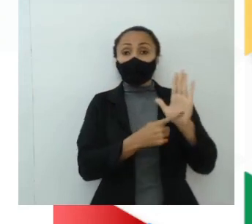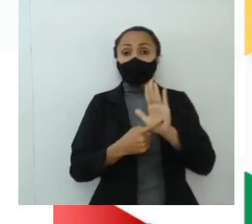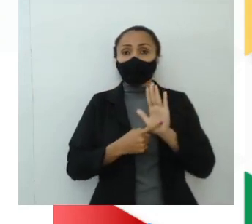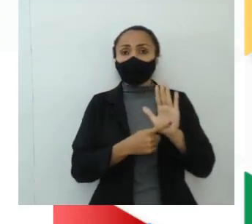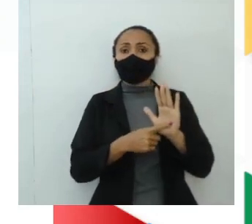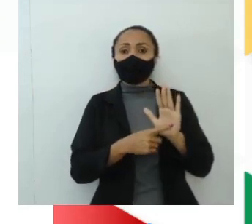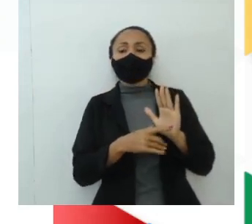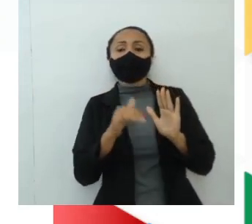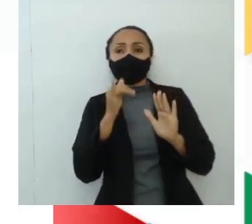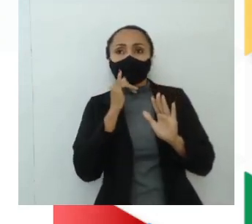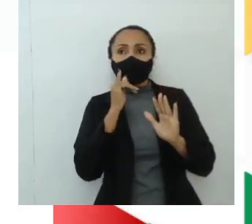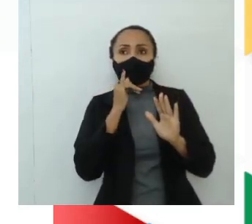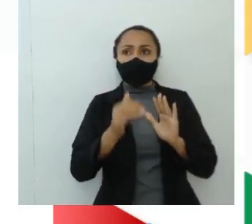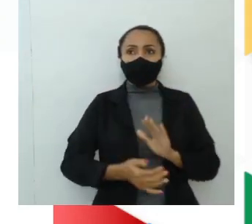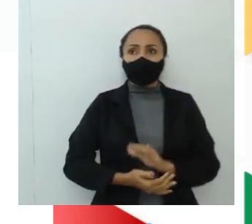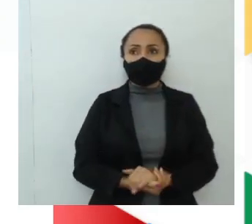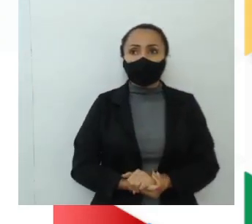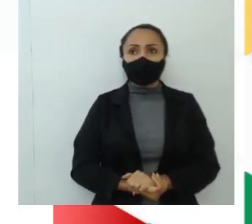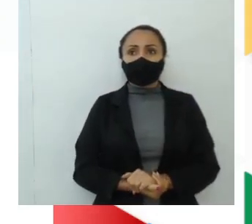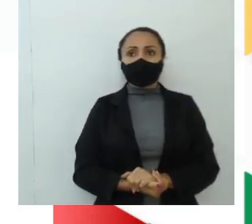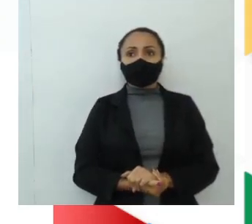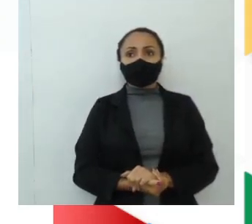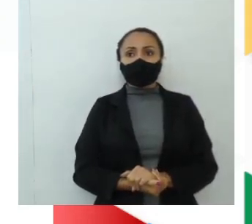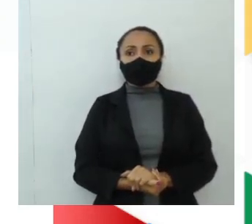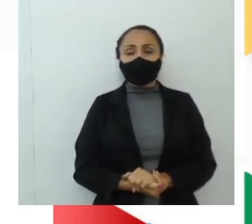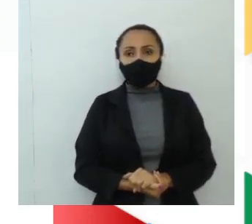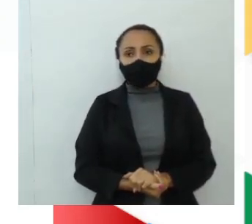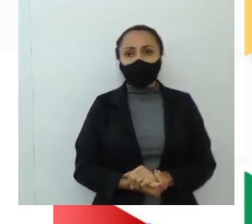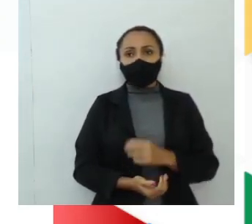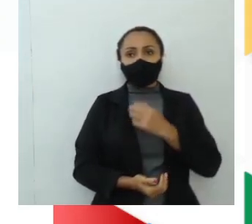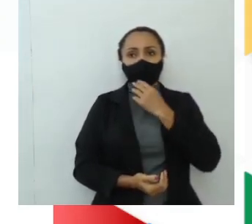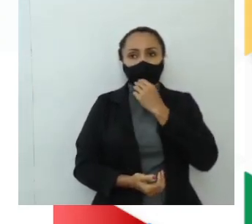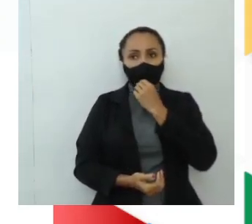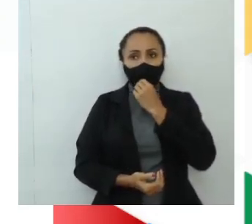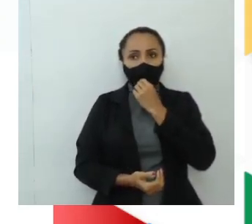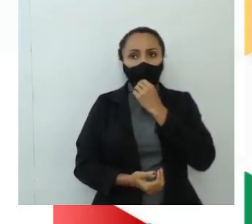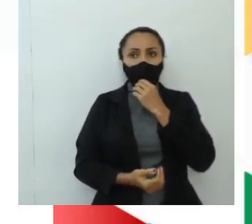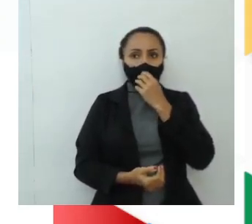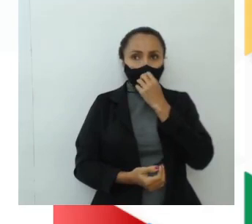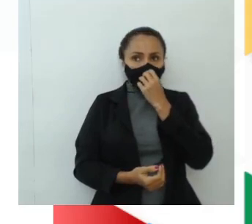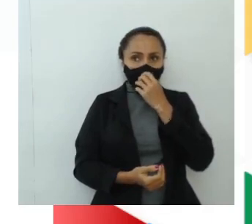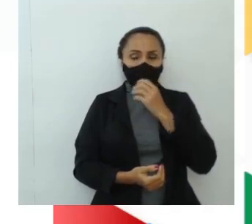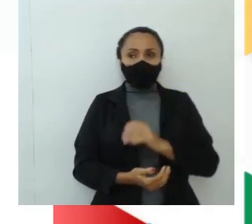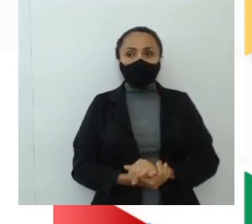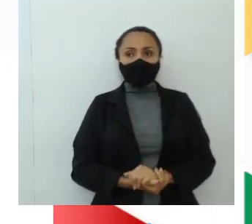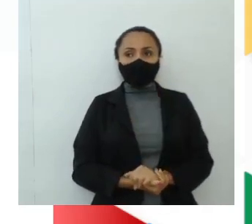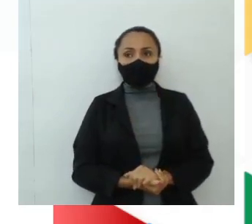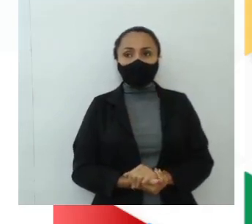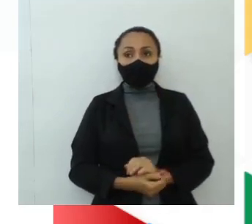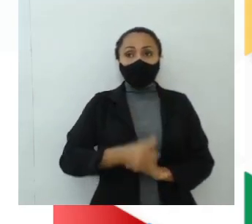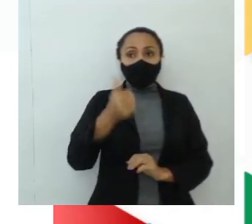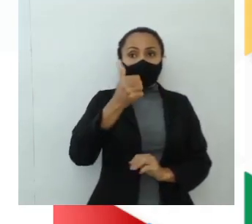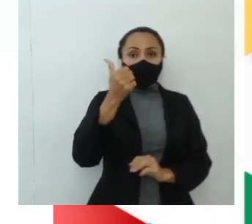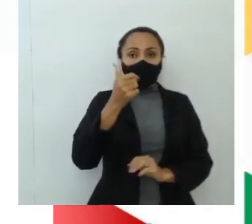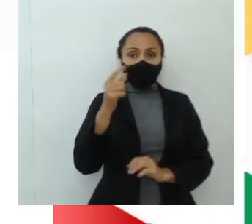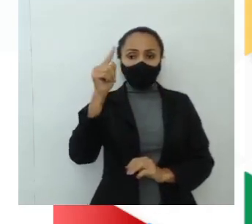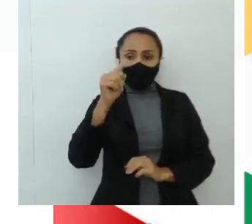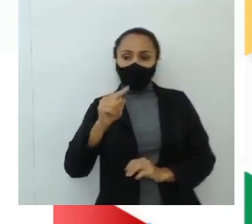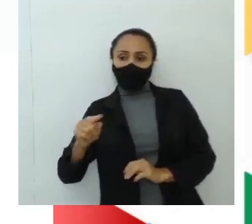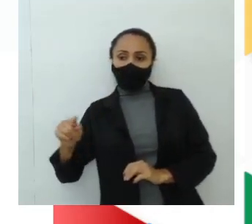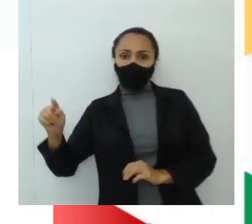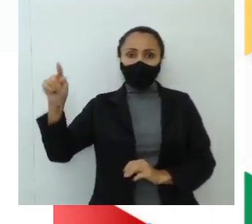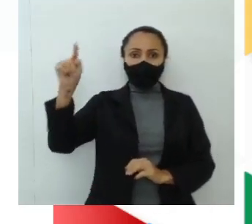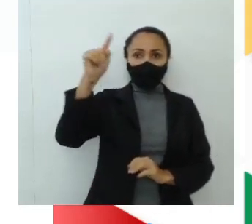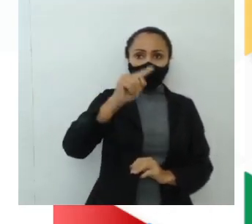um exemplo de uma delas, tá? Primeiro, é esse aí na animação, ó. Primeiro a gente gira a